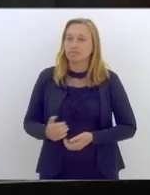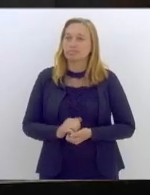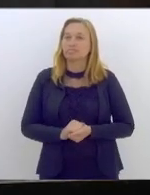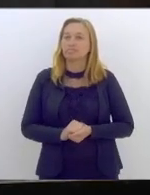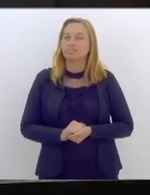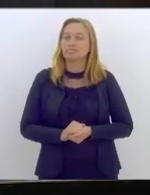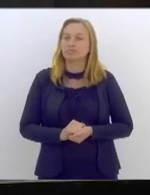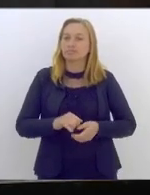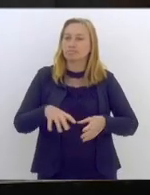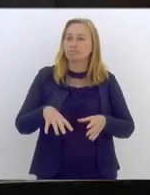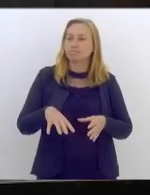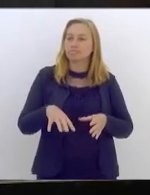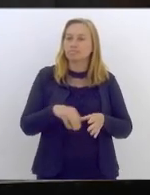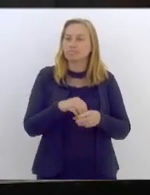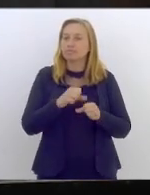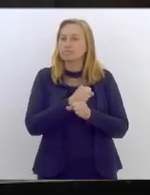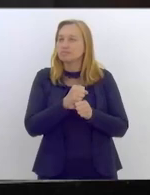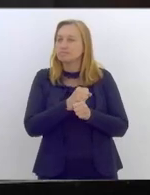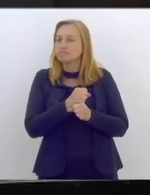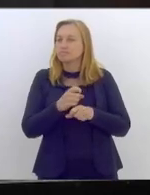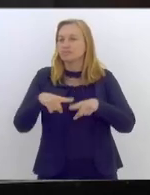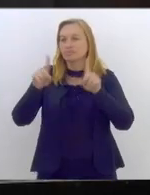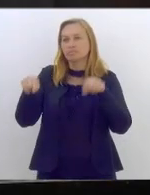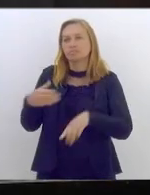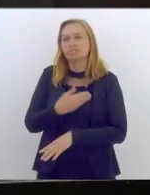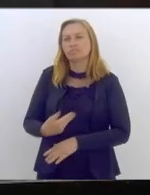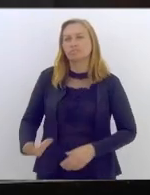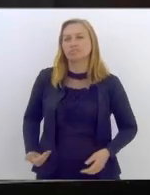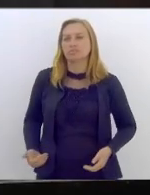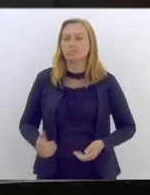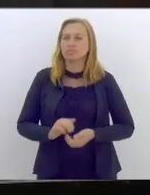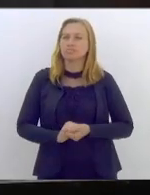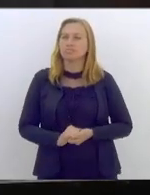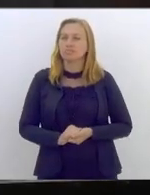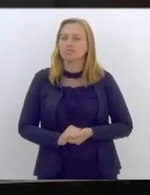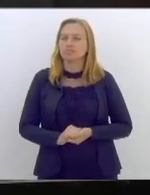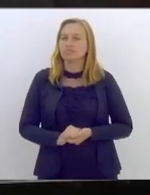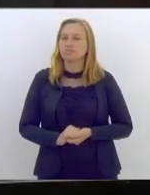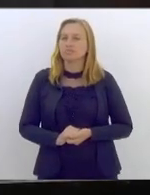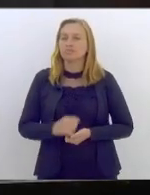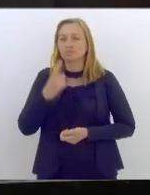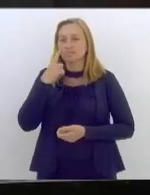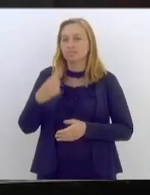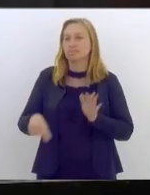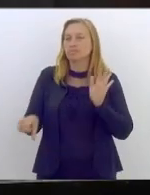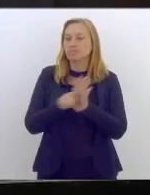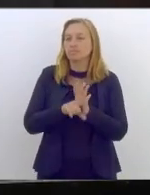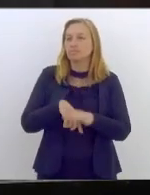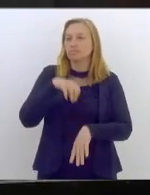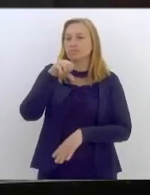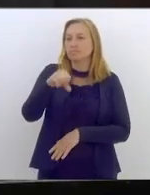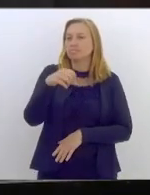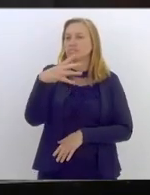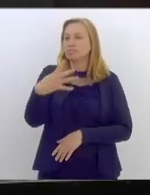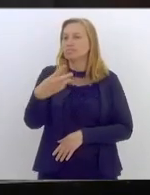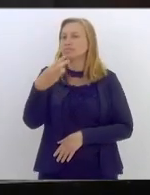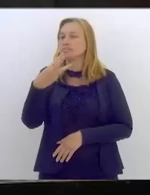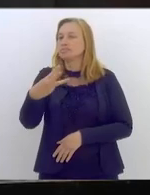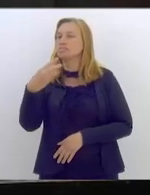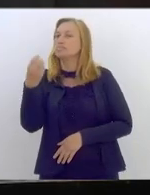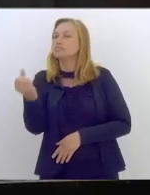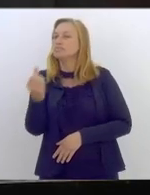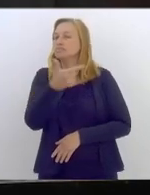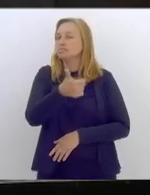recomposição anual dos servidores públicos previstas na Lei 9.436,